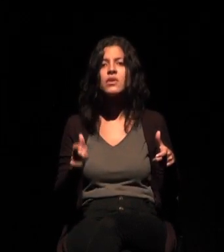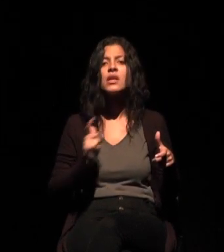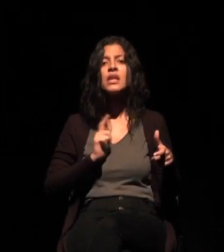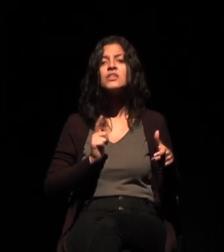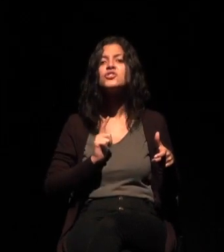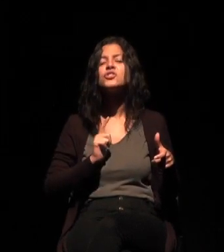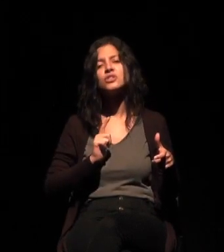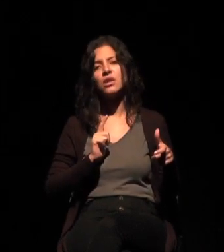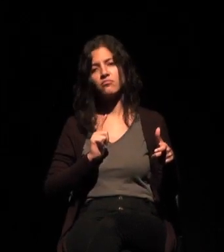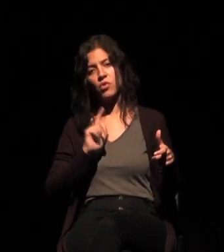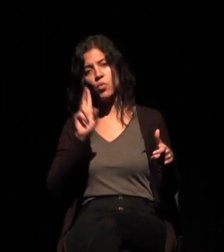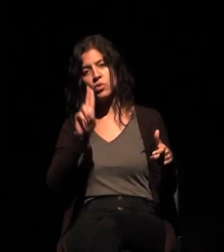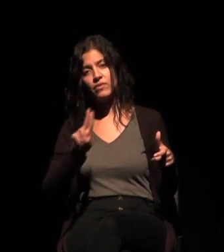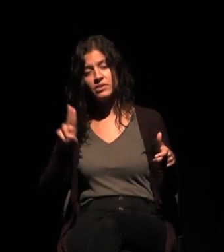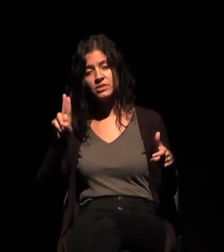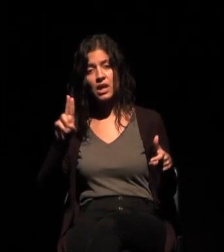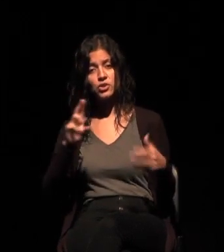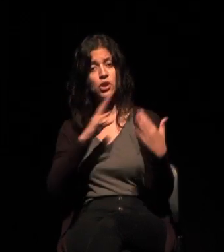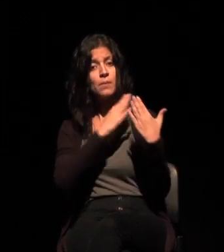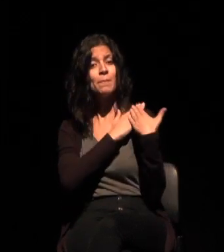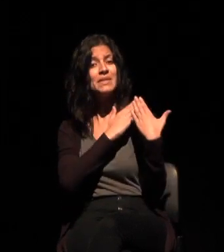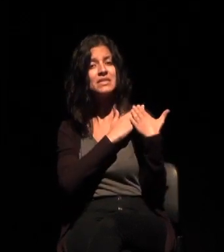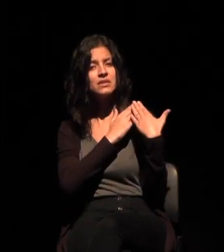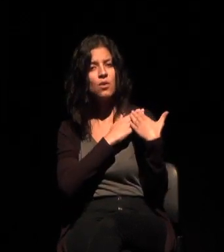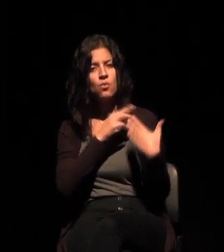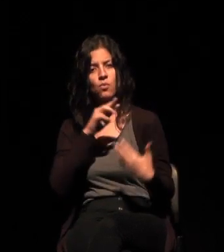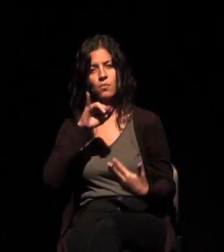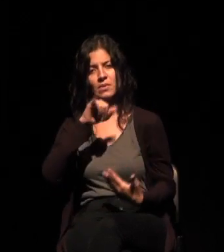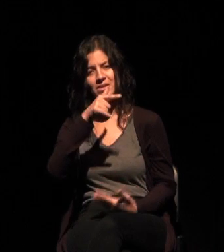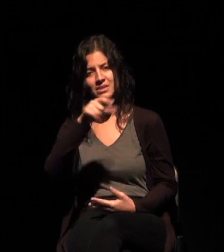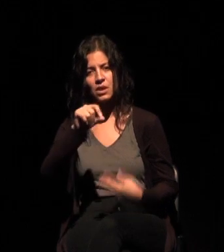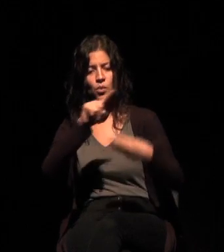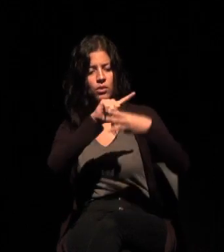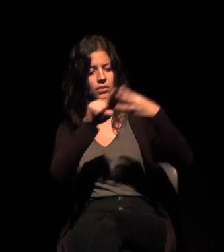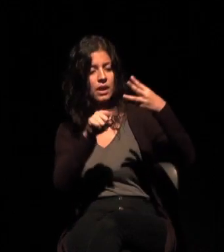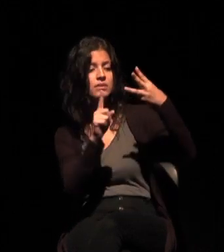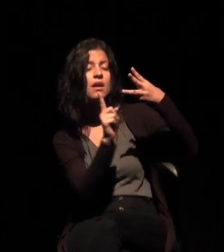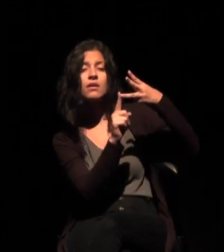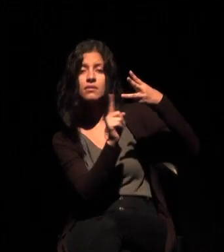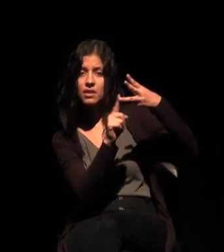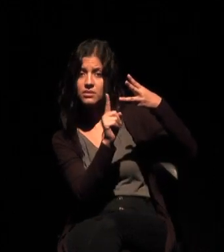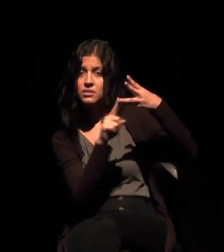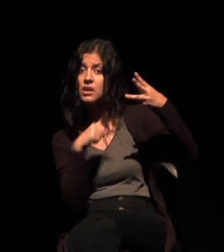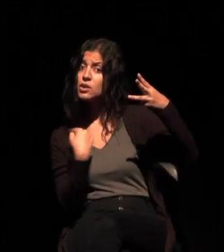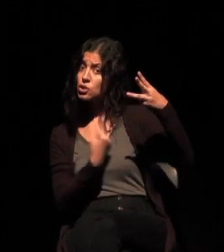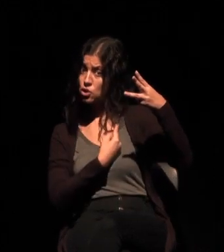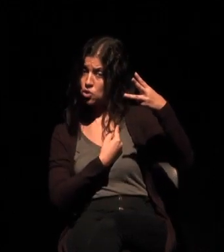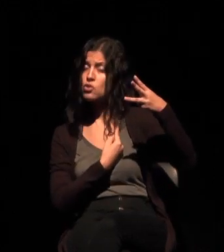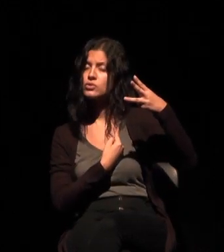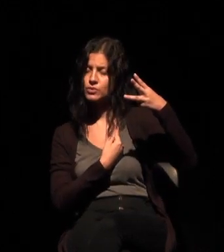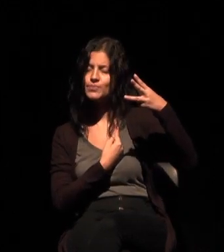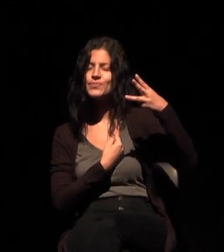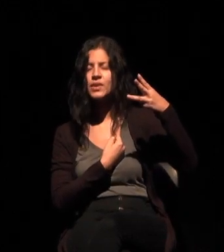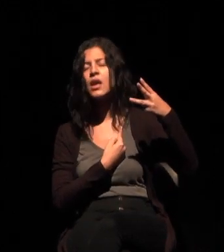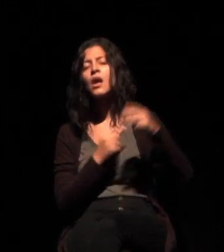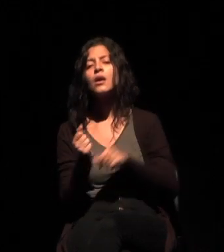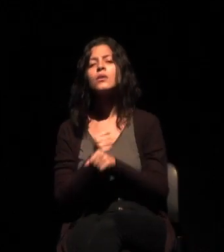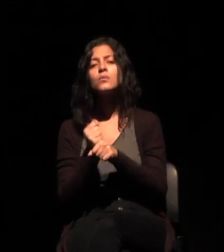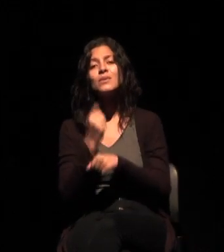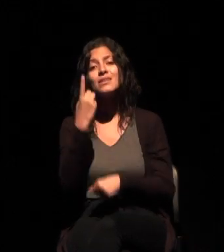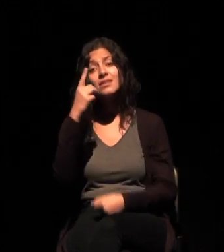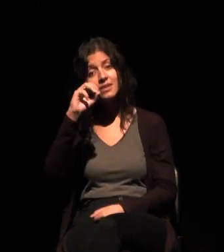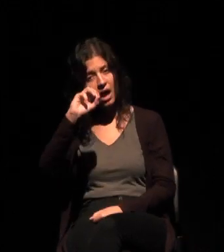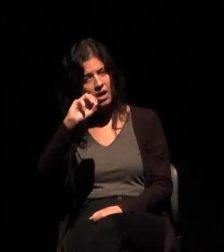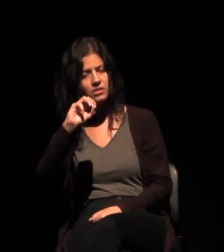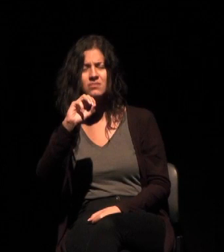universidade estamos somos um agente da transferência de tecnologia da universidade ao fim de dez anos e depois